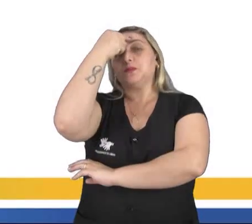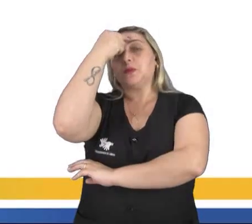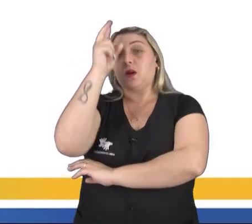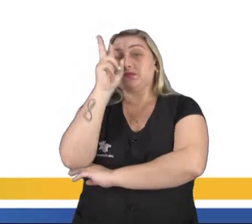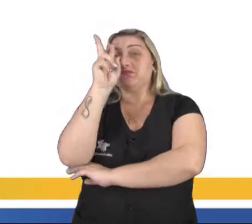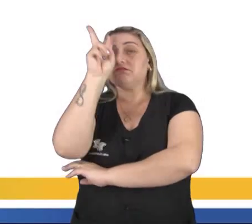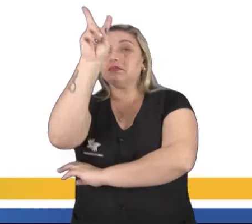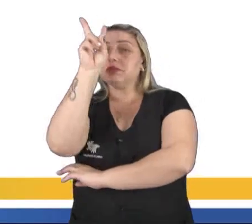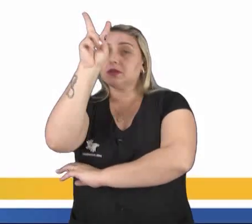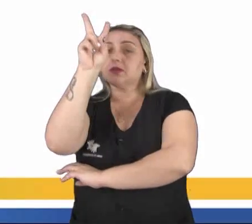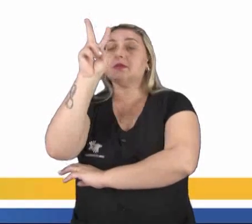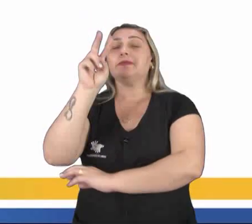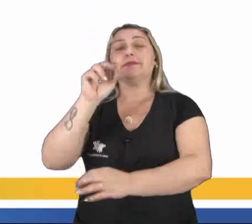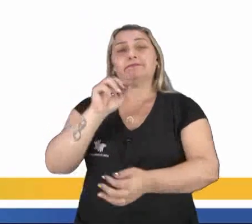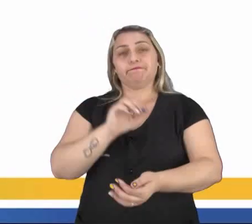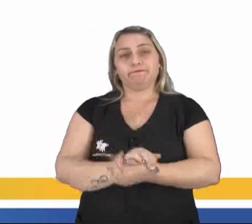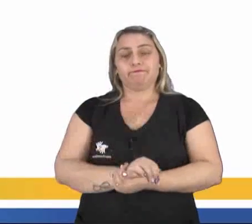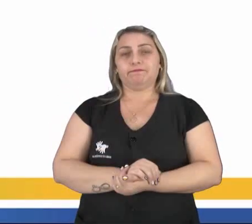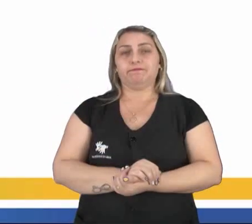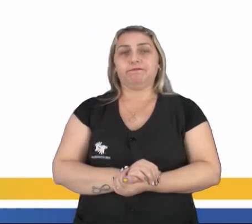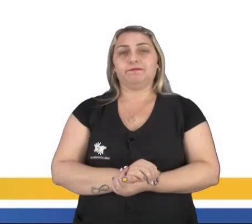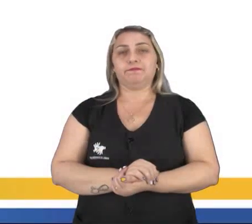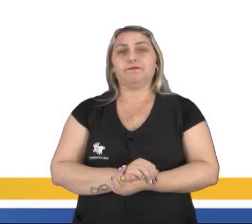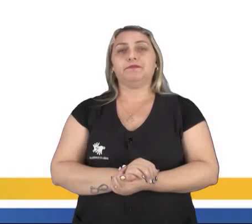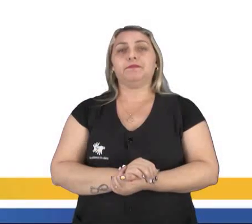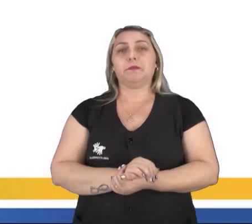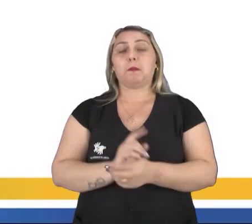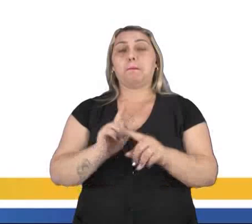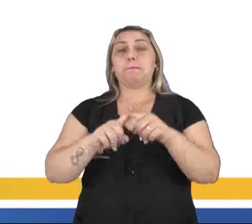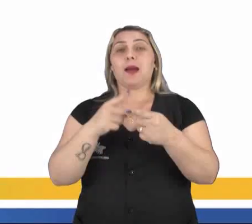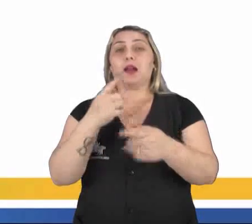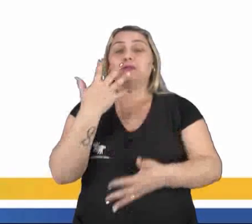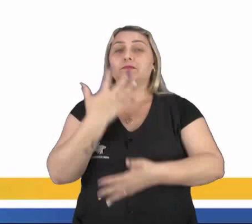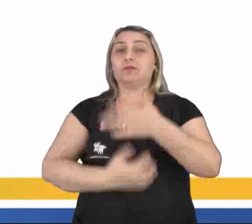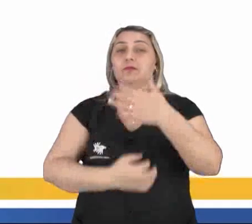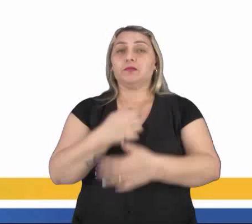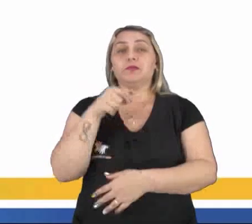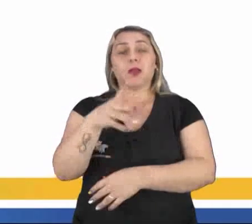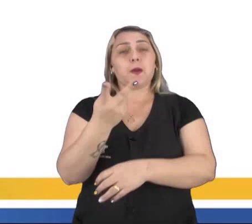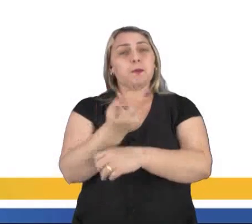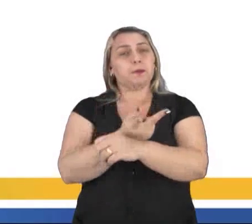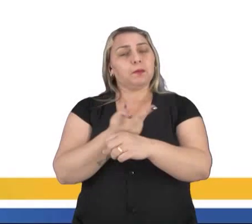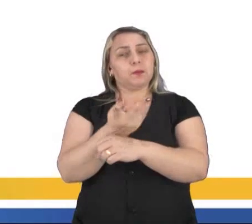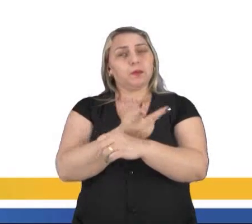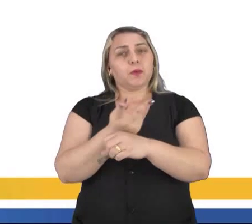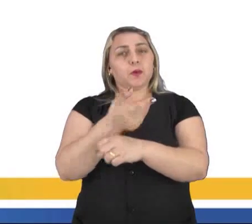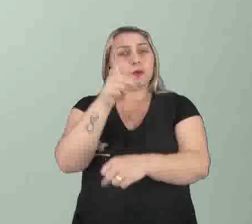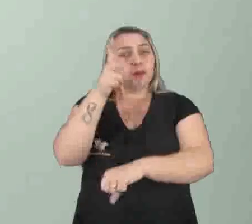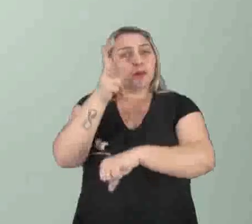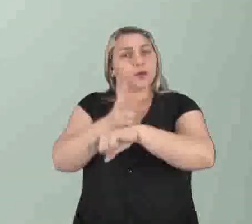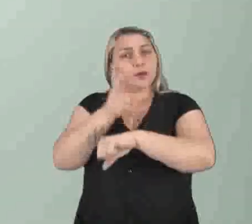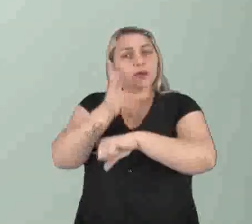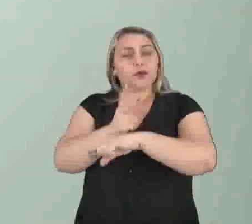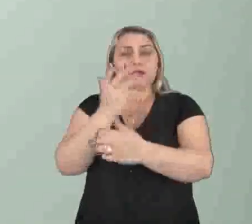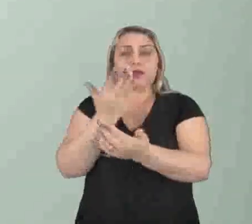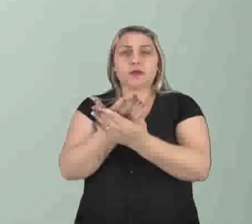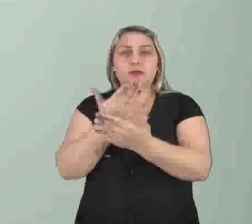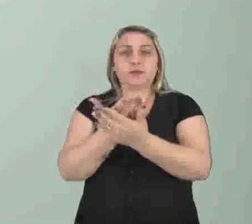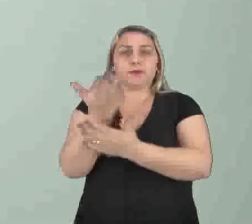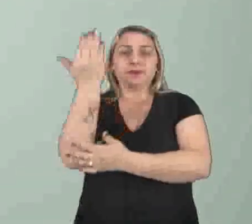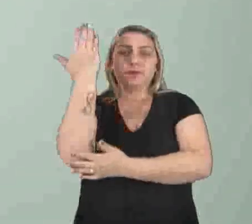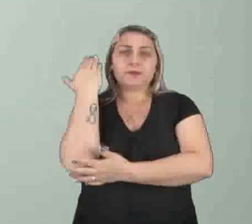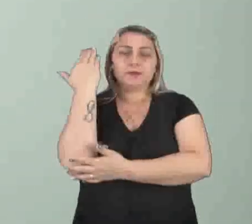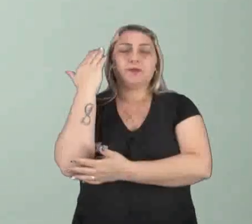aqui refrescar um pouco, tá? Mas isso não impede que você procure os vídeos das aulas anteriores,